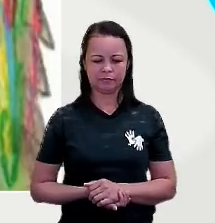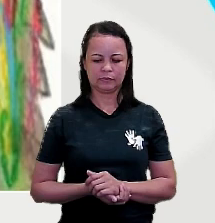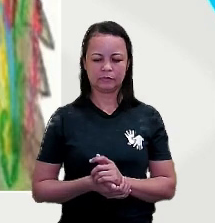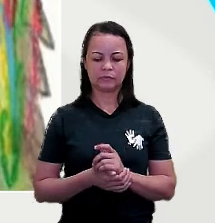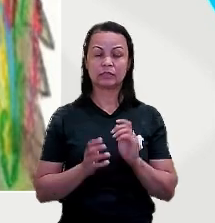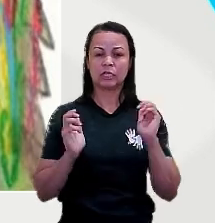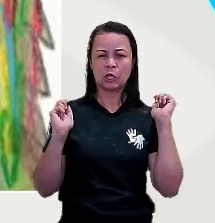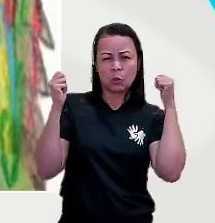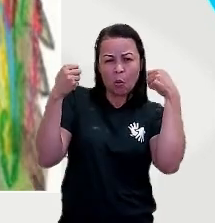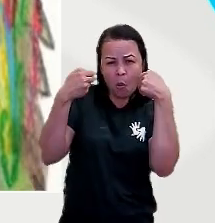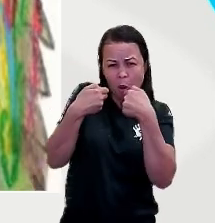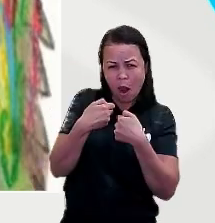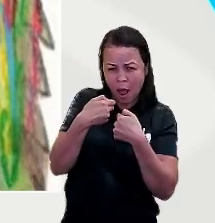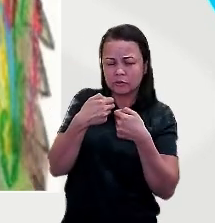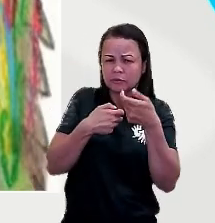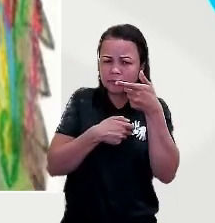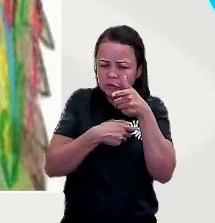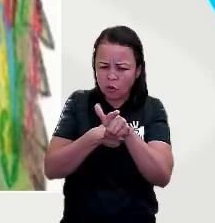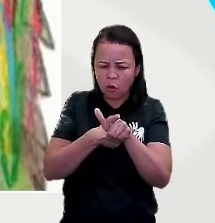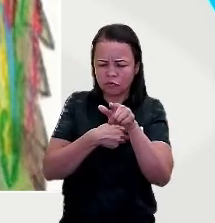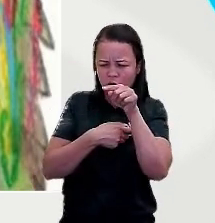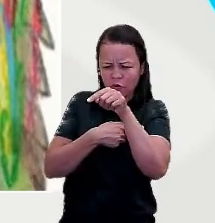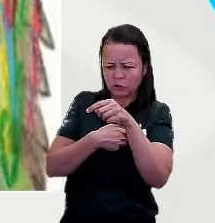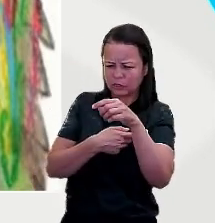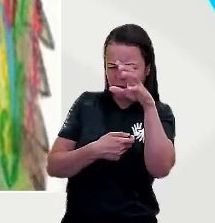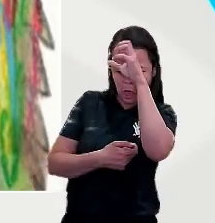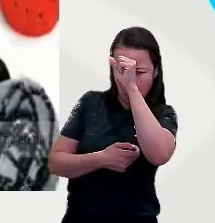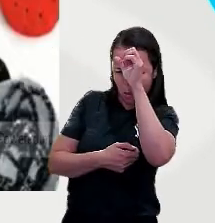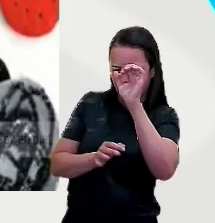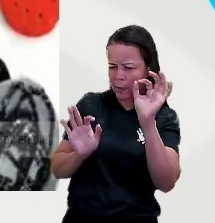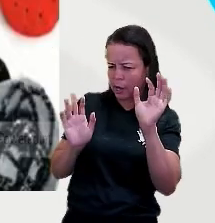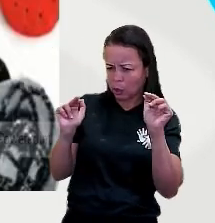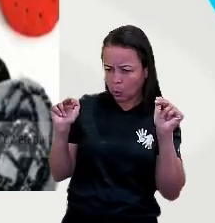Enrolado de novo? Você não aprende nunca?